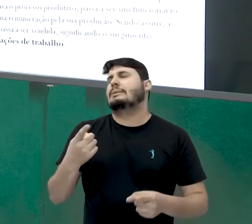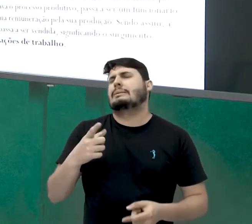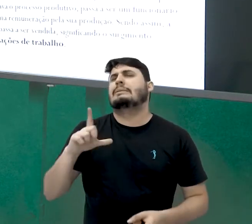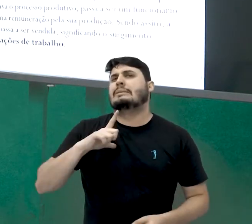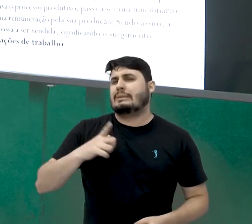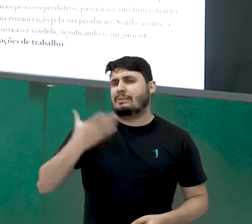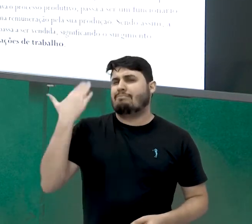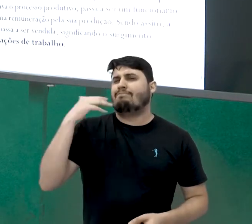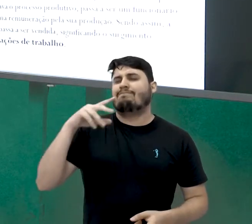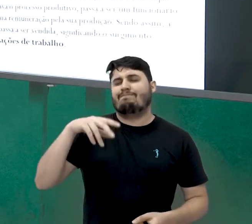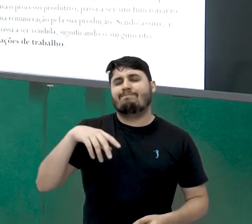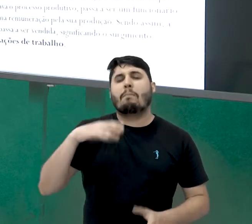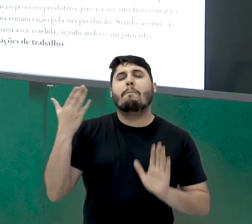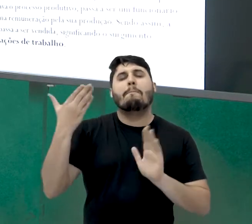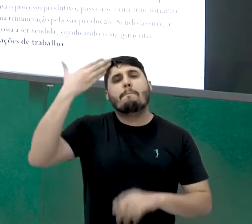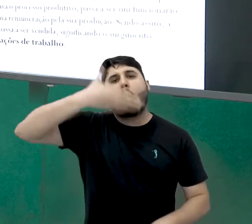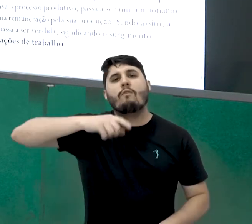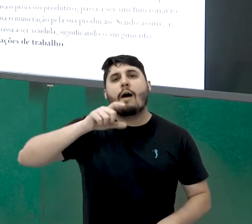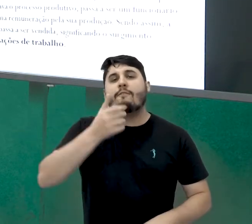industrial. Tá certo, galera?